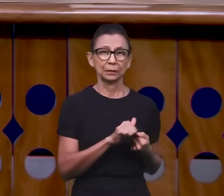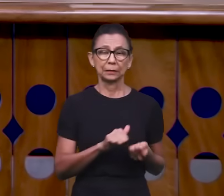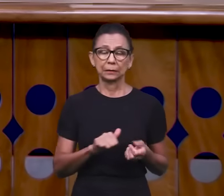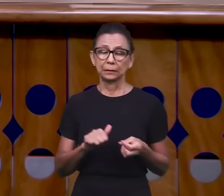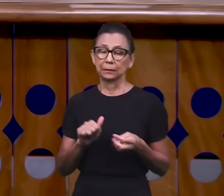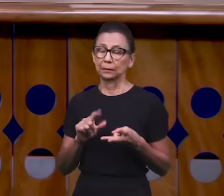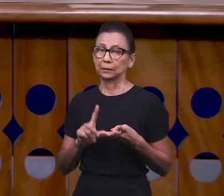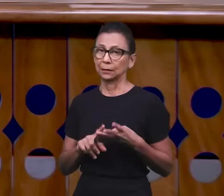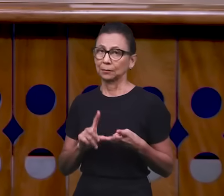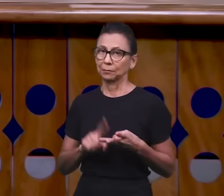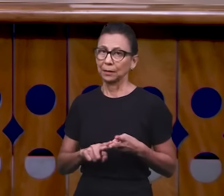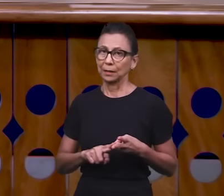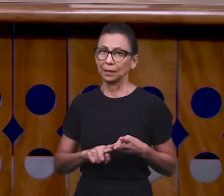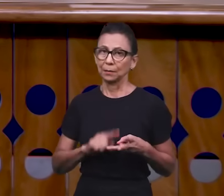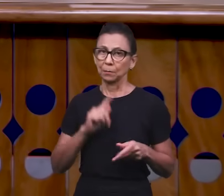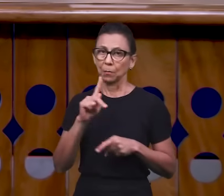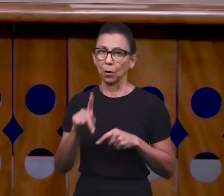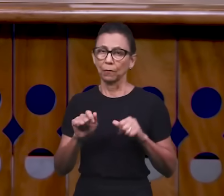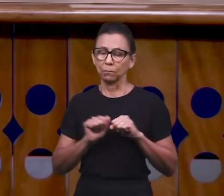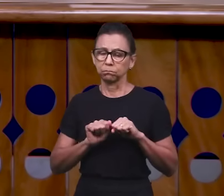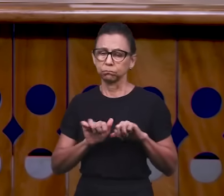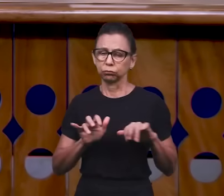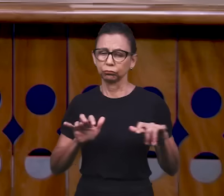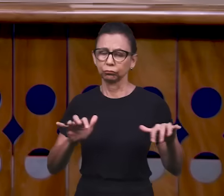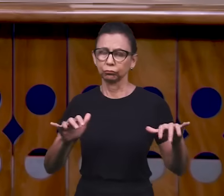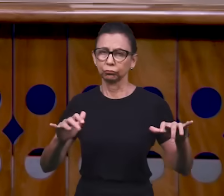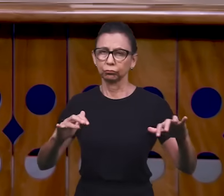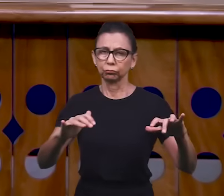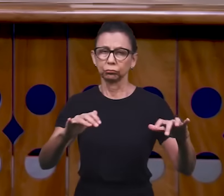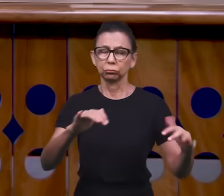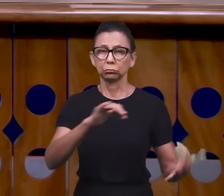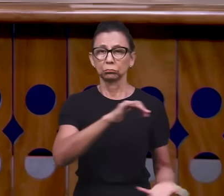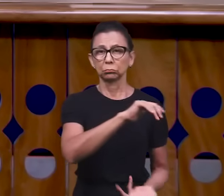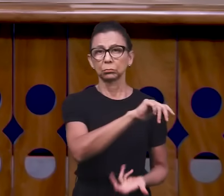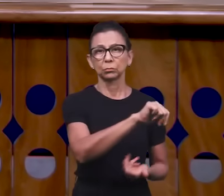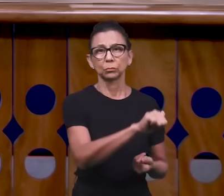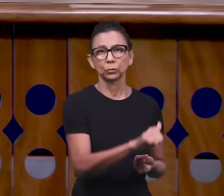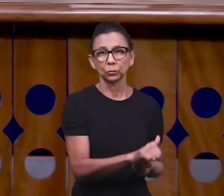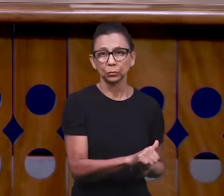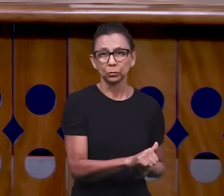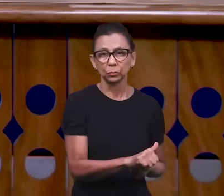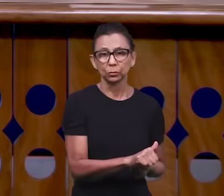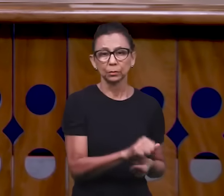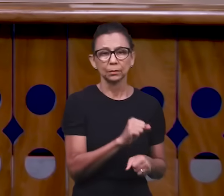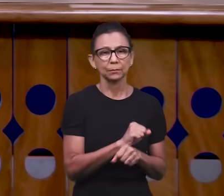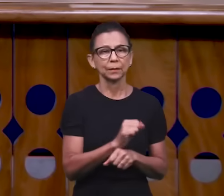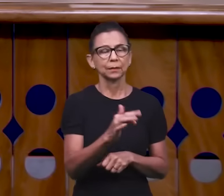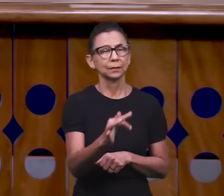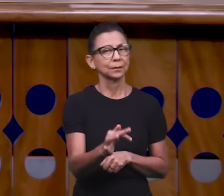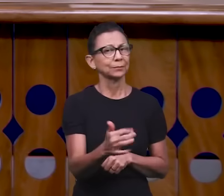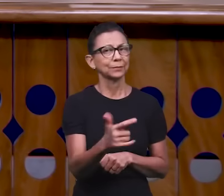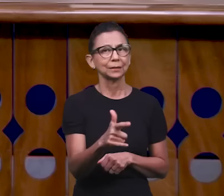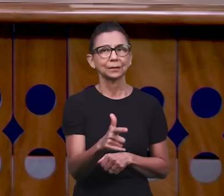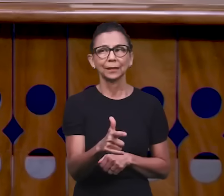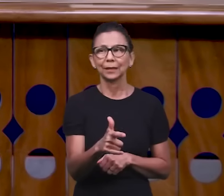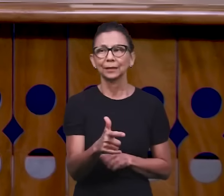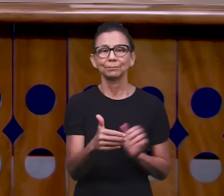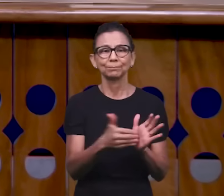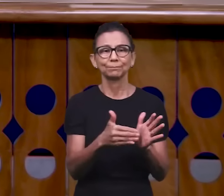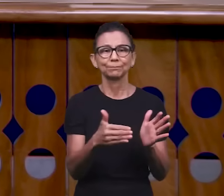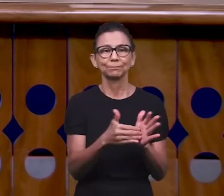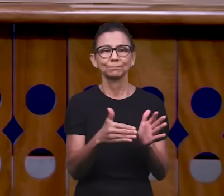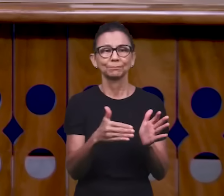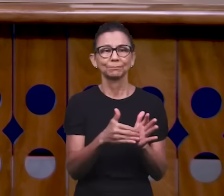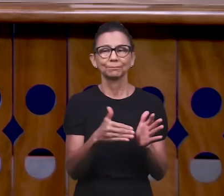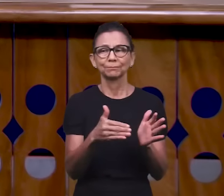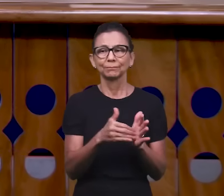Depois, as multidões, elas estão nos vales deste mundo, estão sem esperança, sem